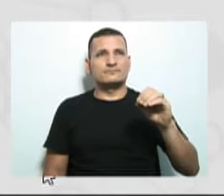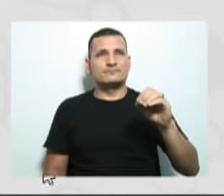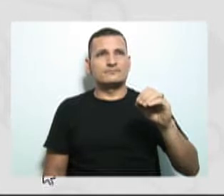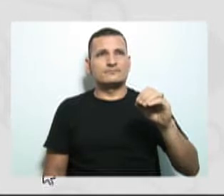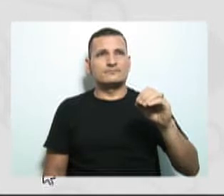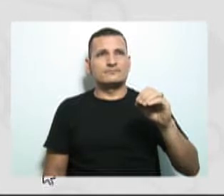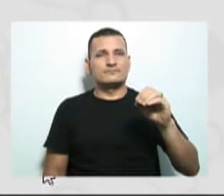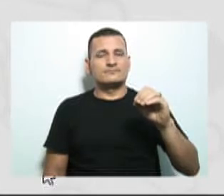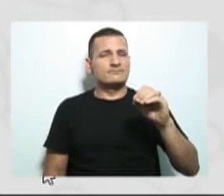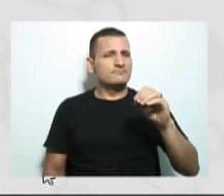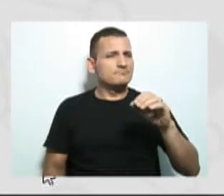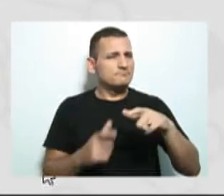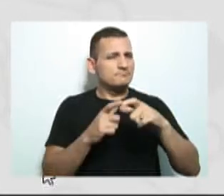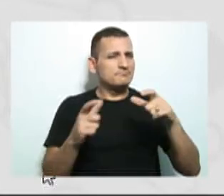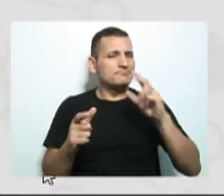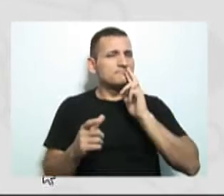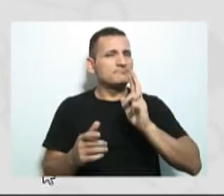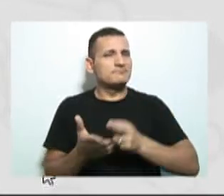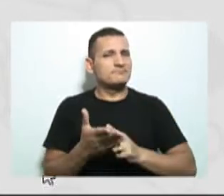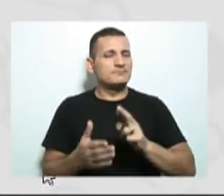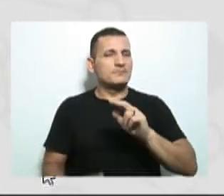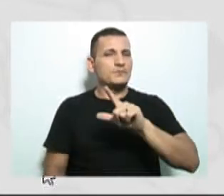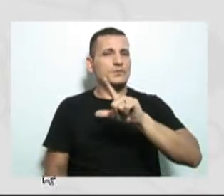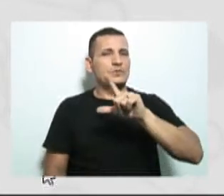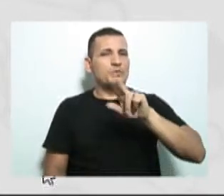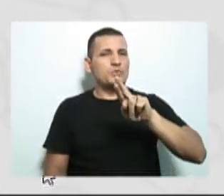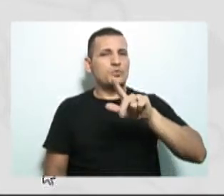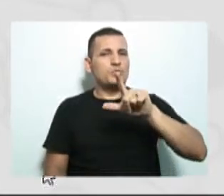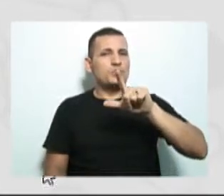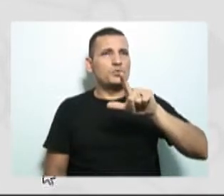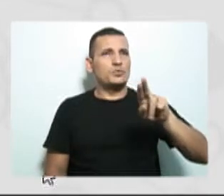colocou Lulu aí, viu? Colocou Lulu sim, que eu sei, mas não é, é